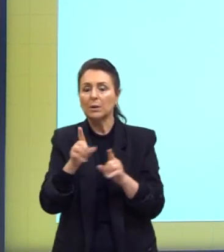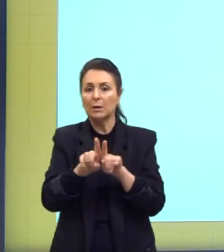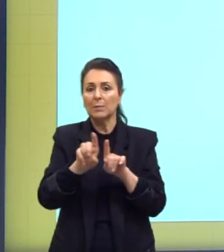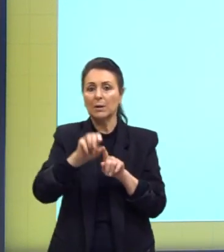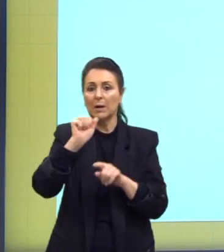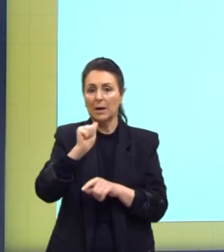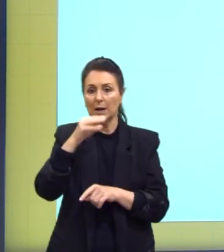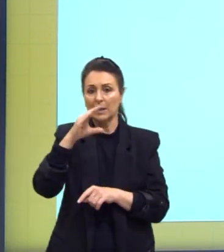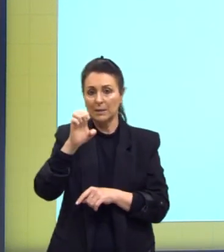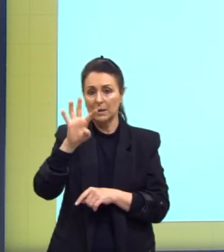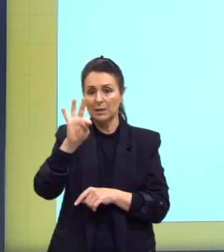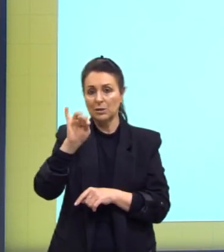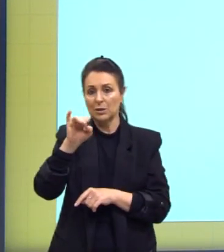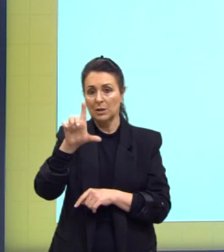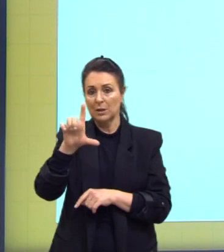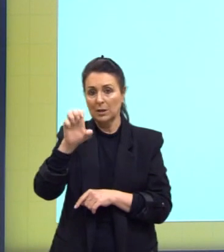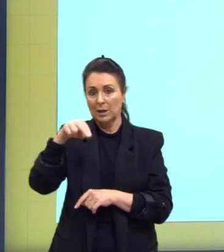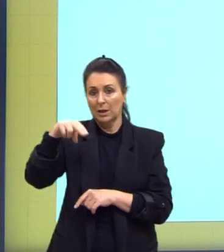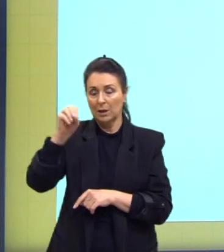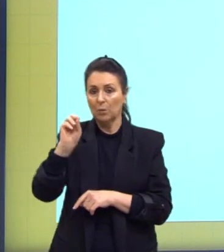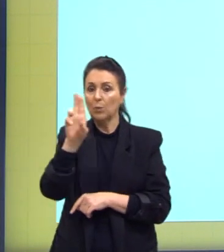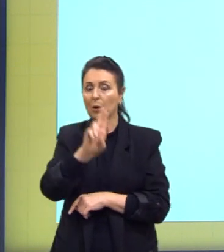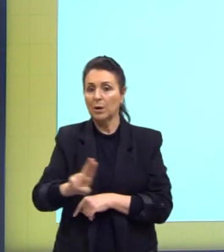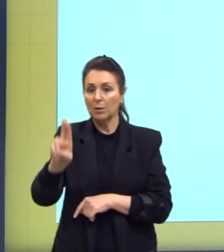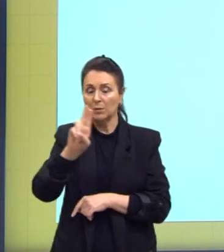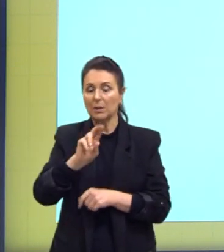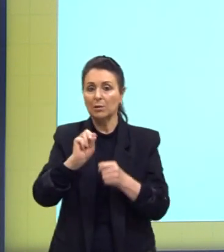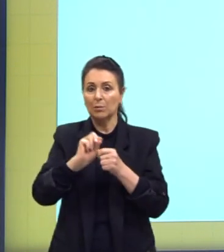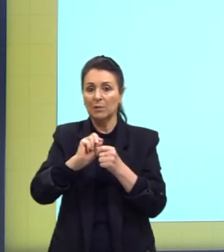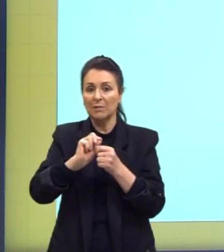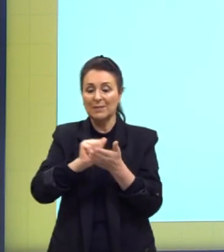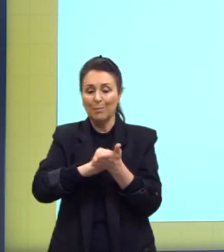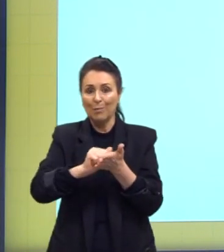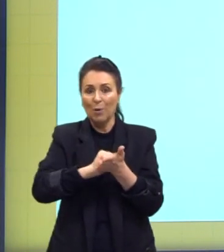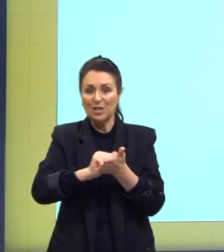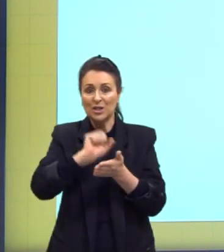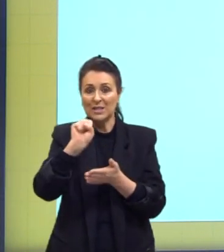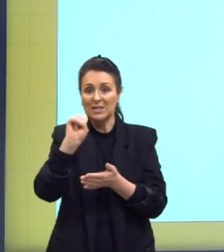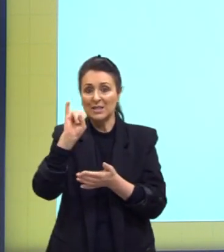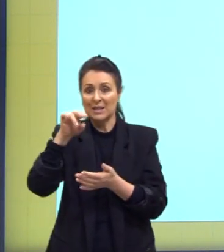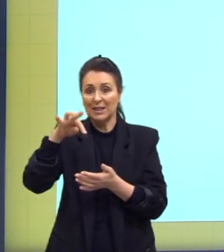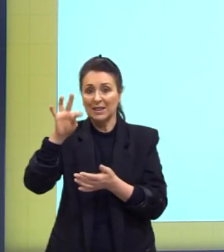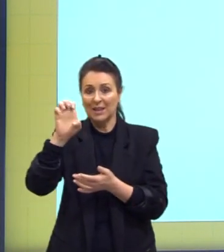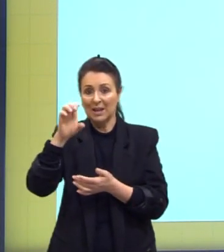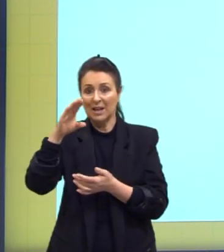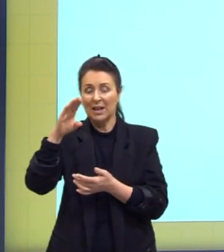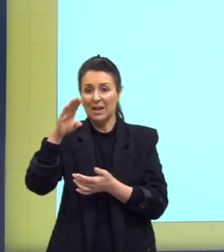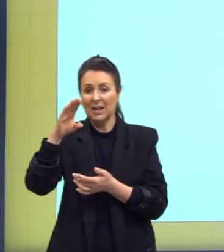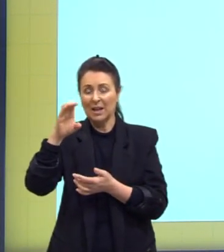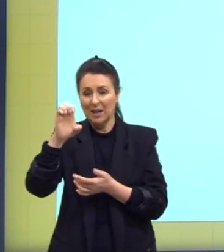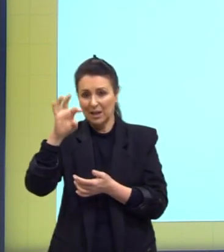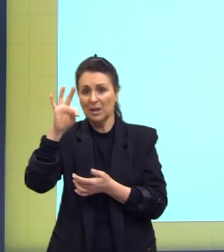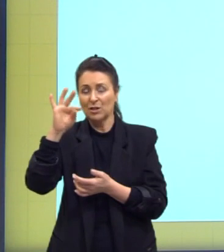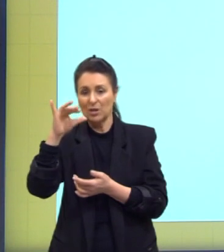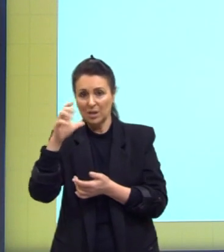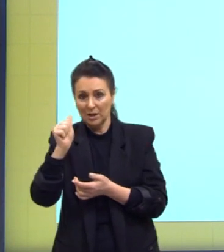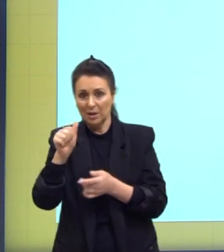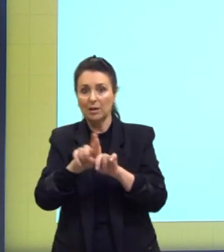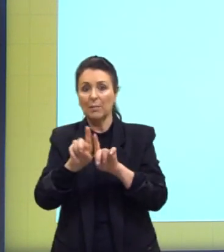acetileno e ele é utilizado na fabricação de borrachas sintéticas de plásticos como o famoso